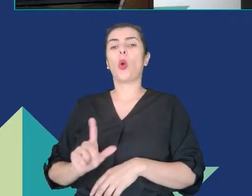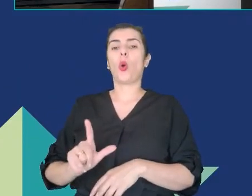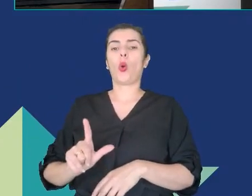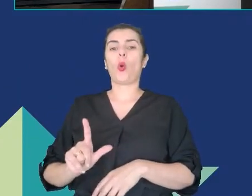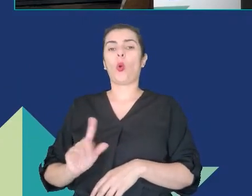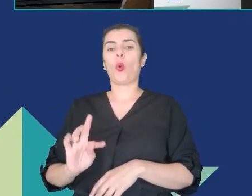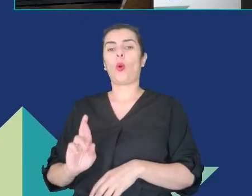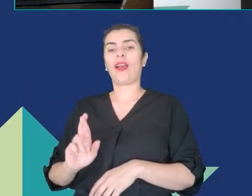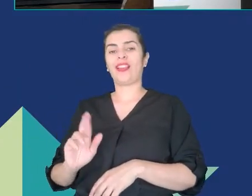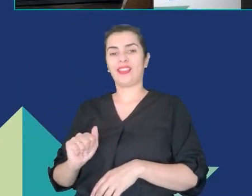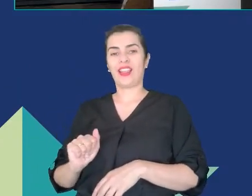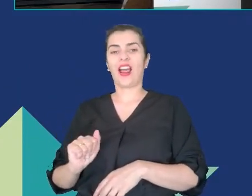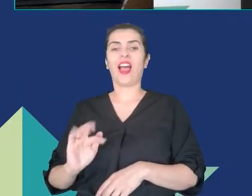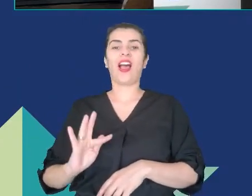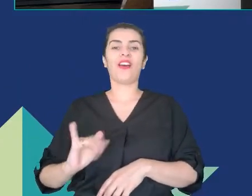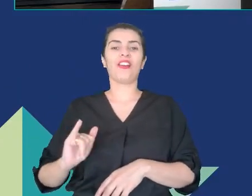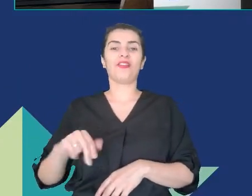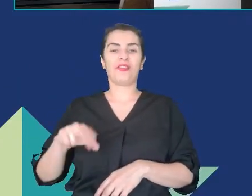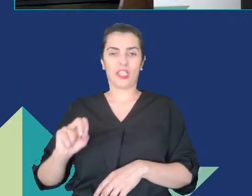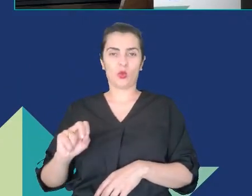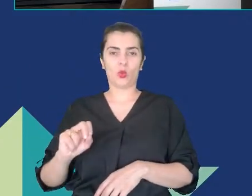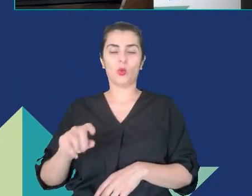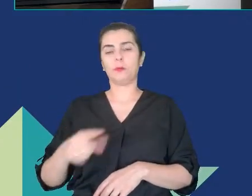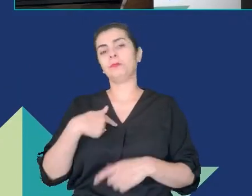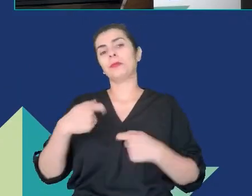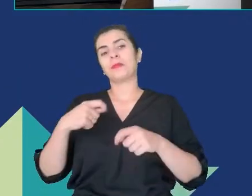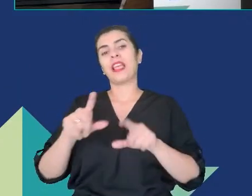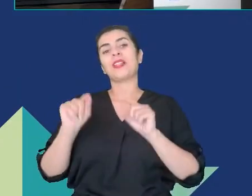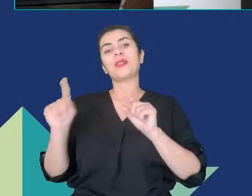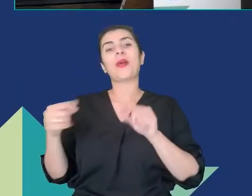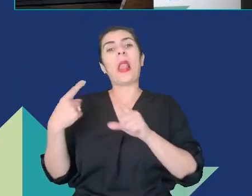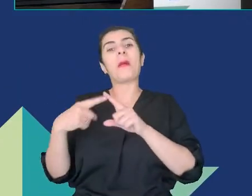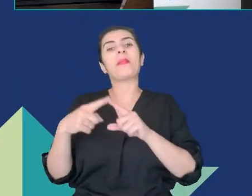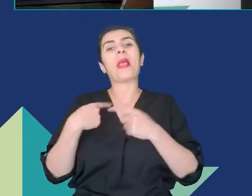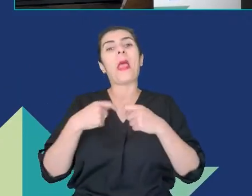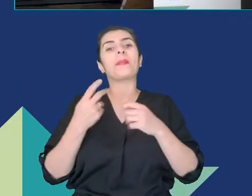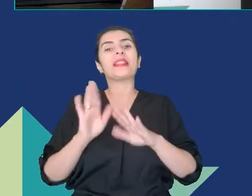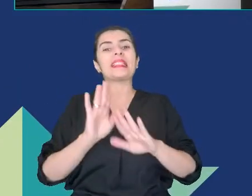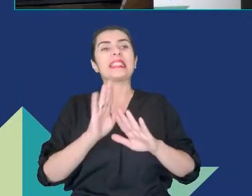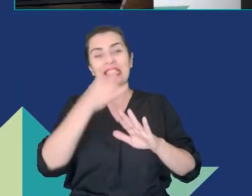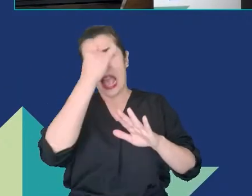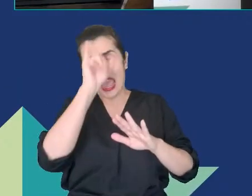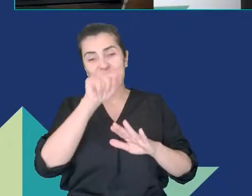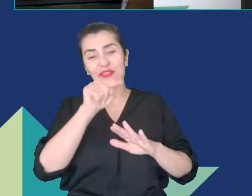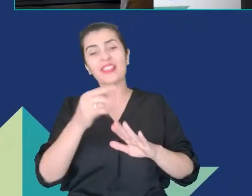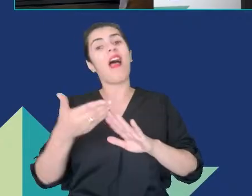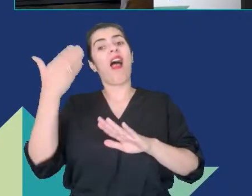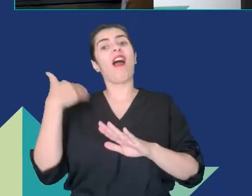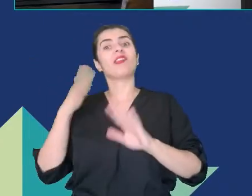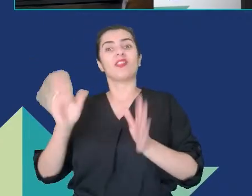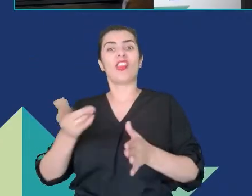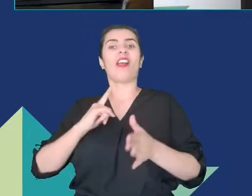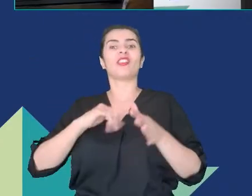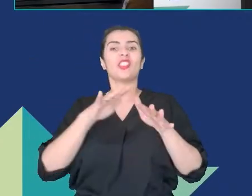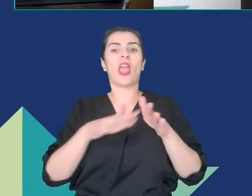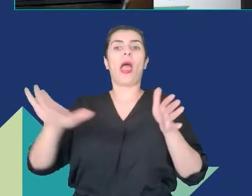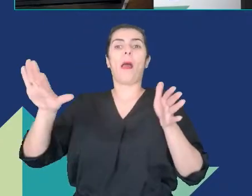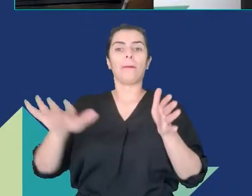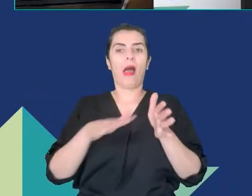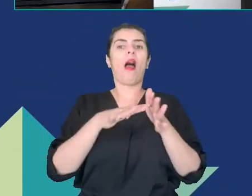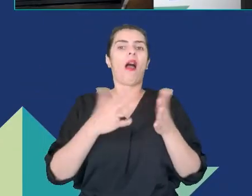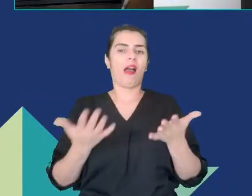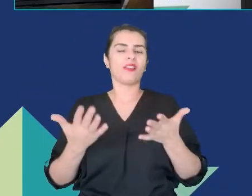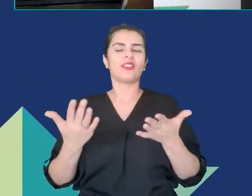nos foi imposta para a gente poder poupar as barragens que a gente tinha disponíveis no complexo. Em outras operações, a